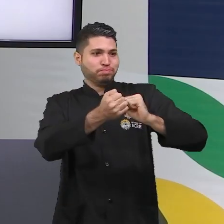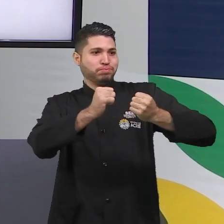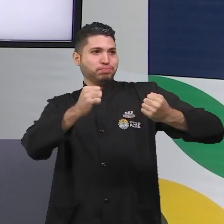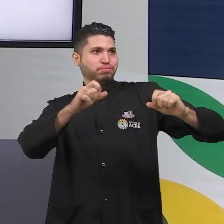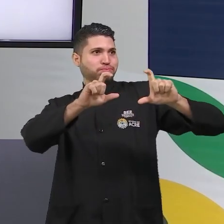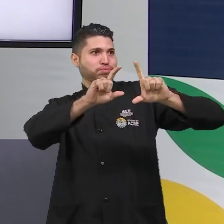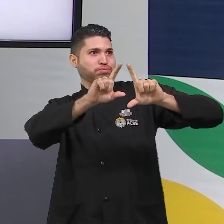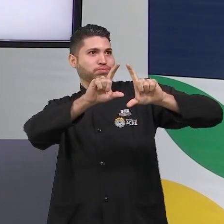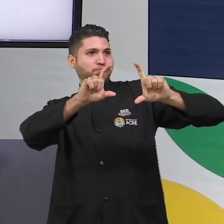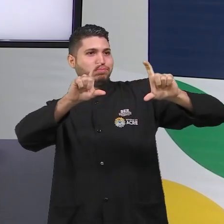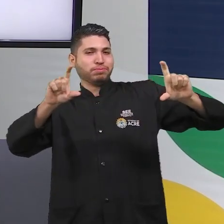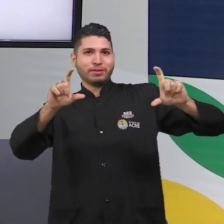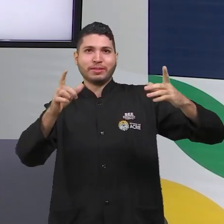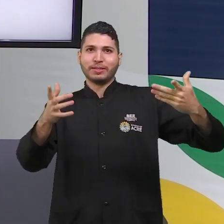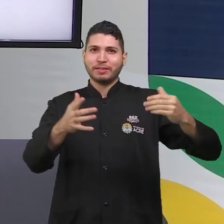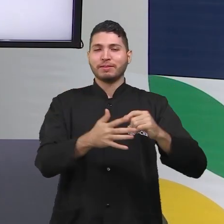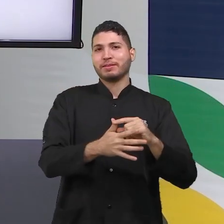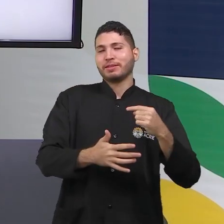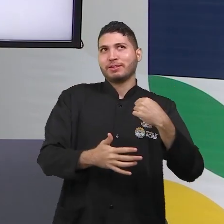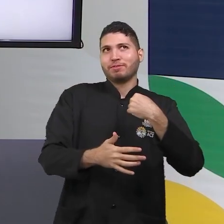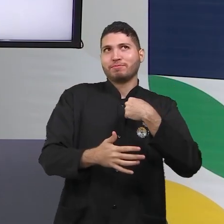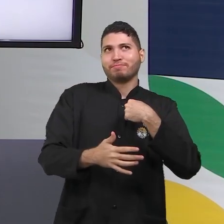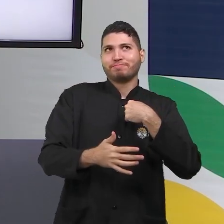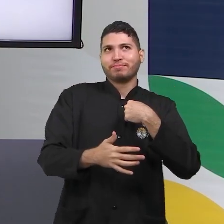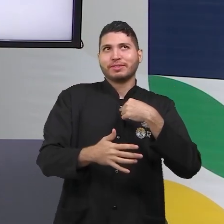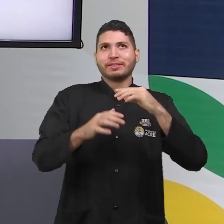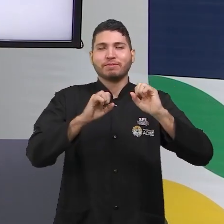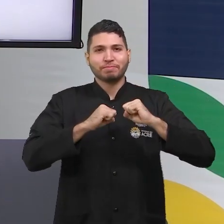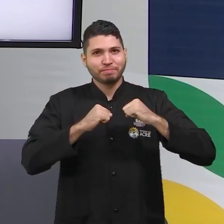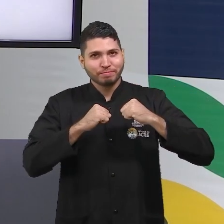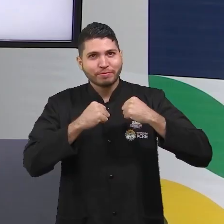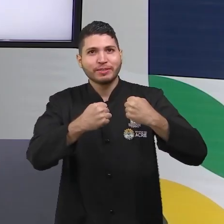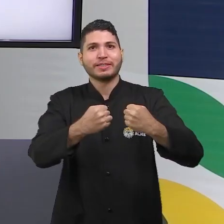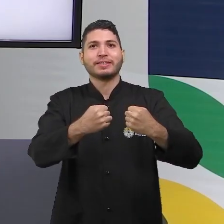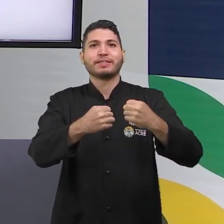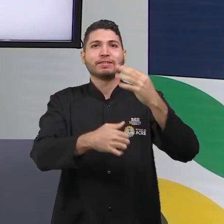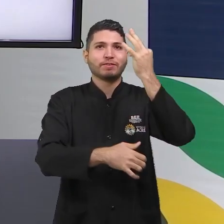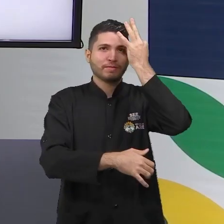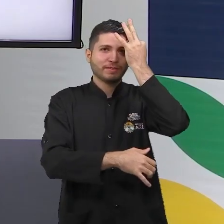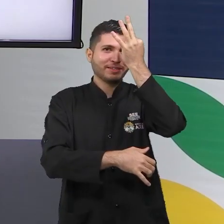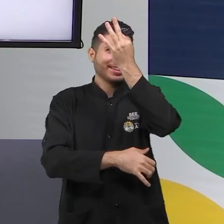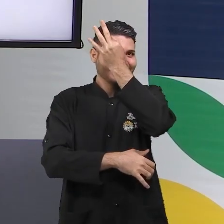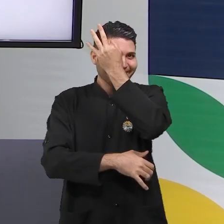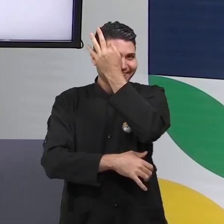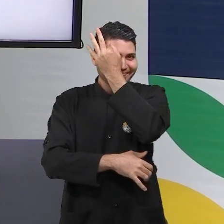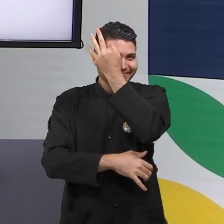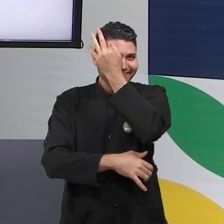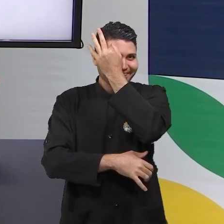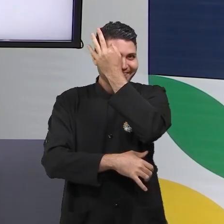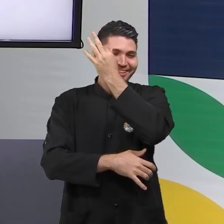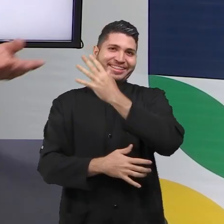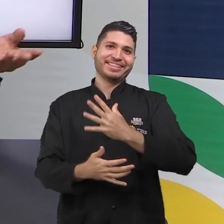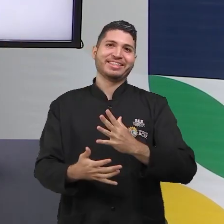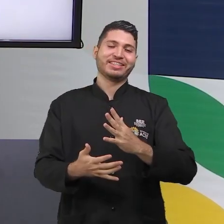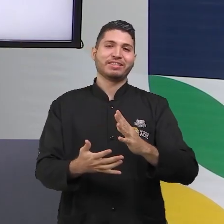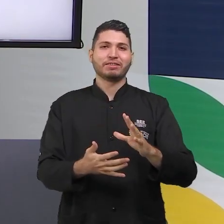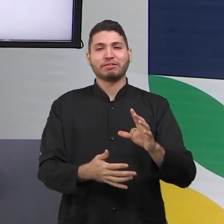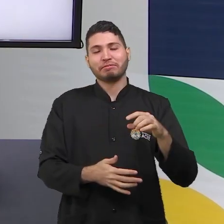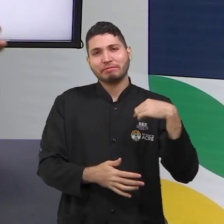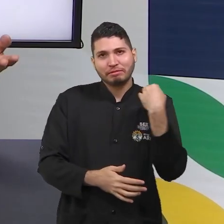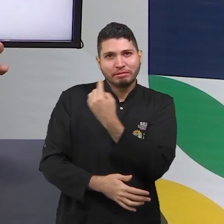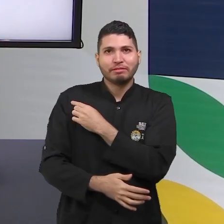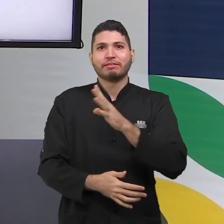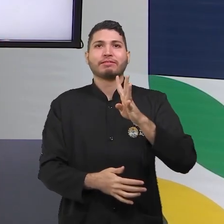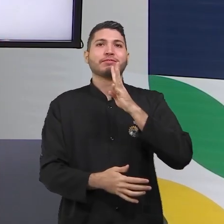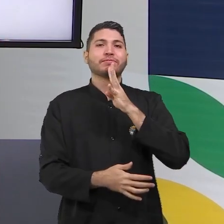durante muito tempo eu até defendia que a filosofia, da maneira como nós conhecemos, ela